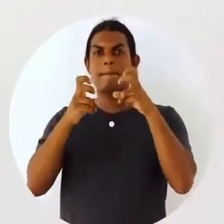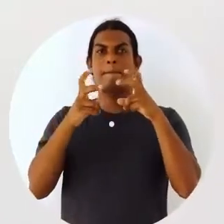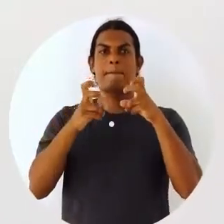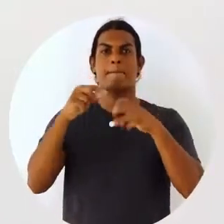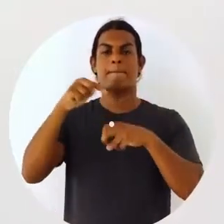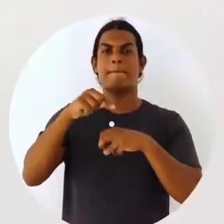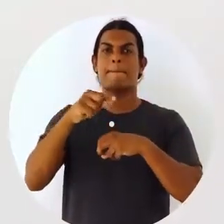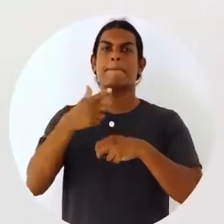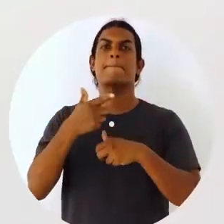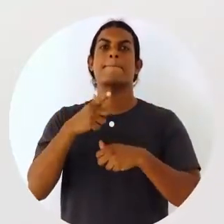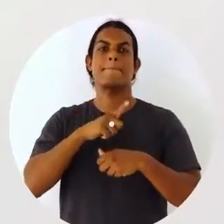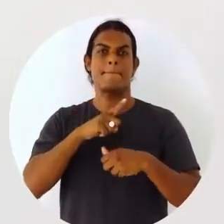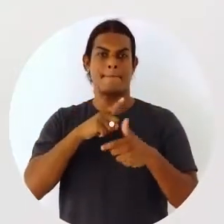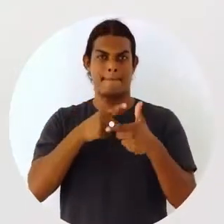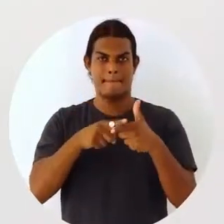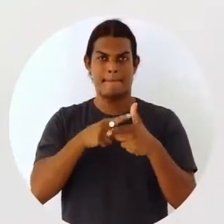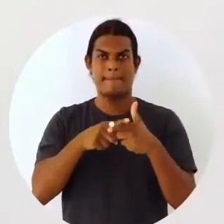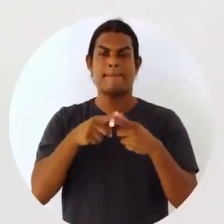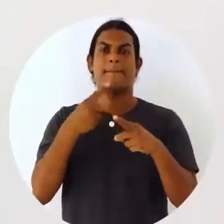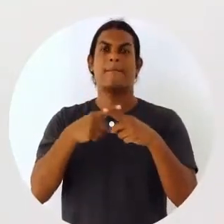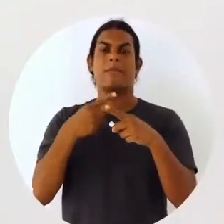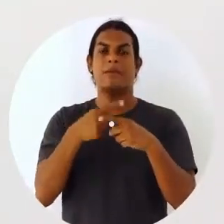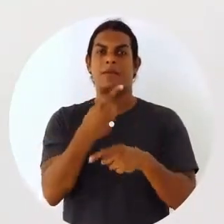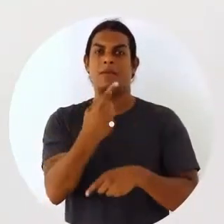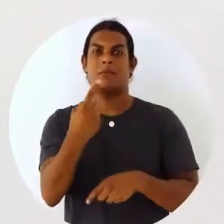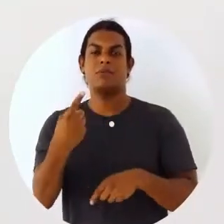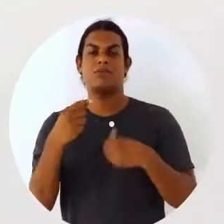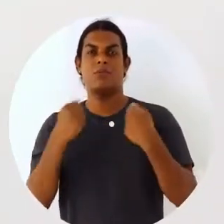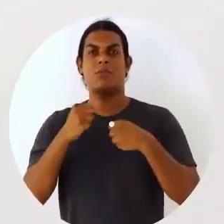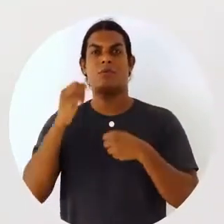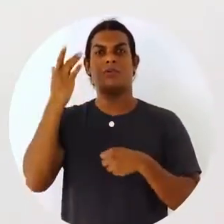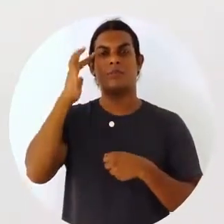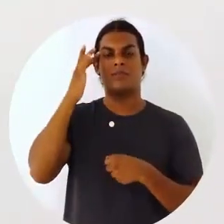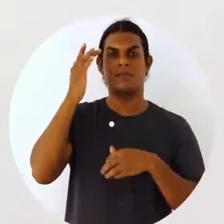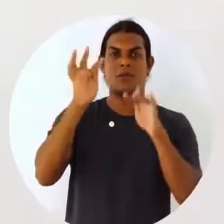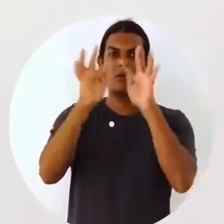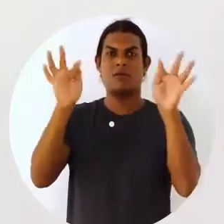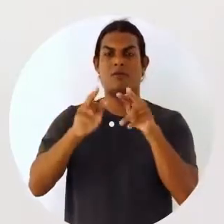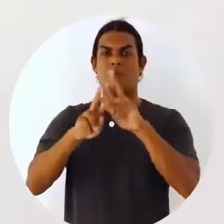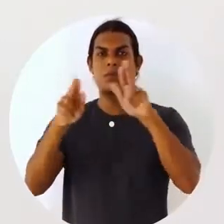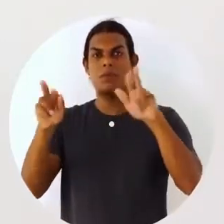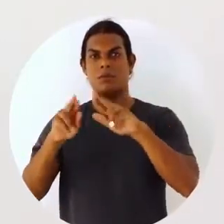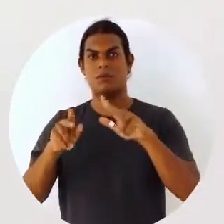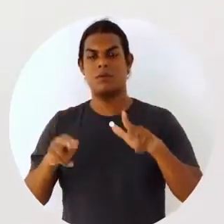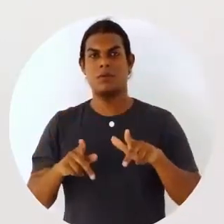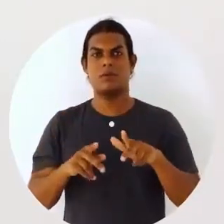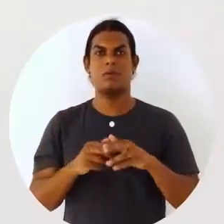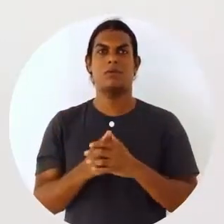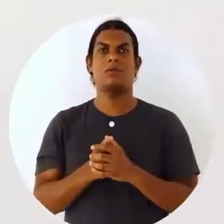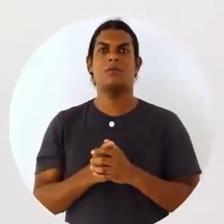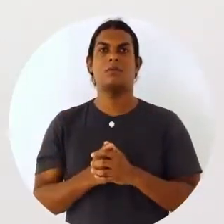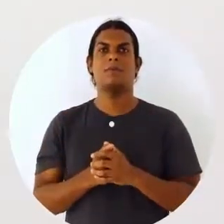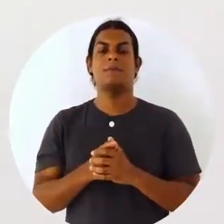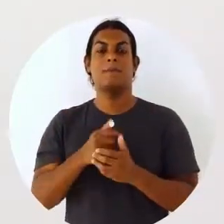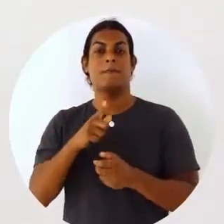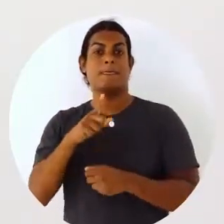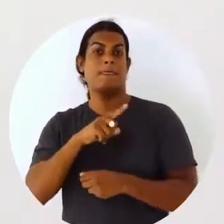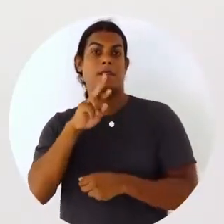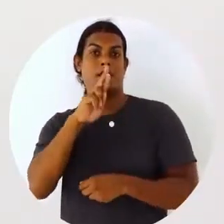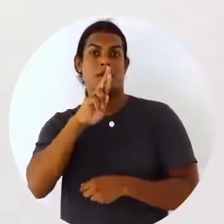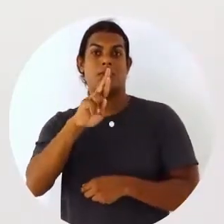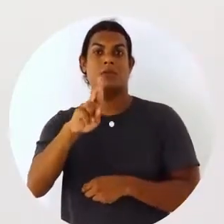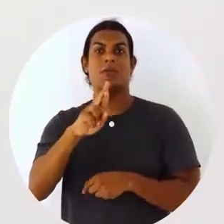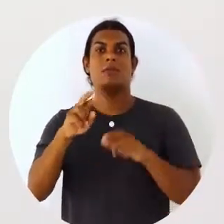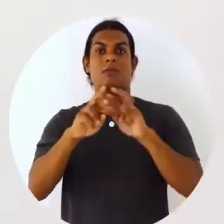gerar conflito, porque cada indivíduo ele pode pensar uma maneira diferente de chegar a um resultado. Resultados diferentes, mas de